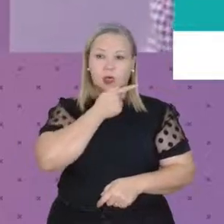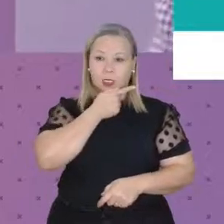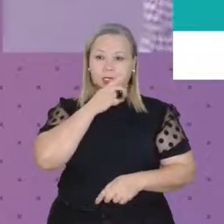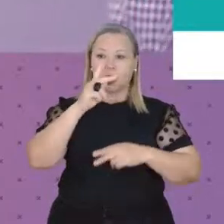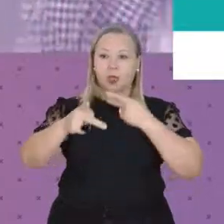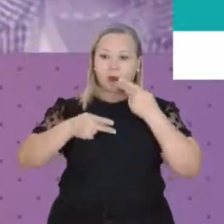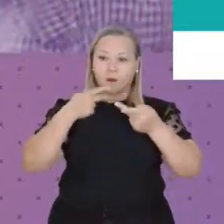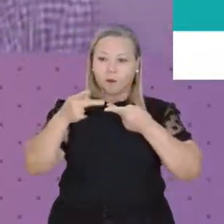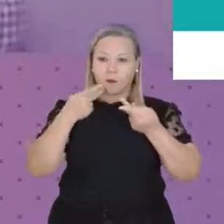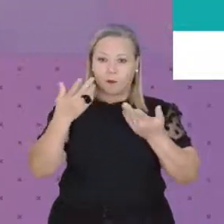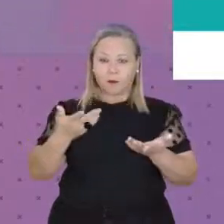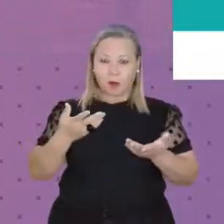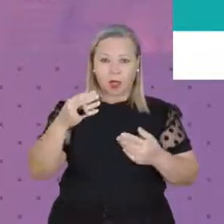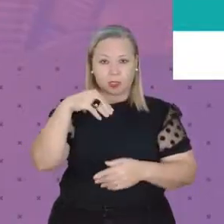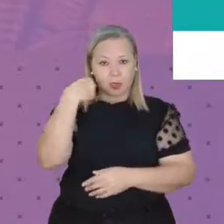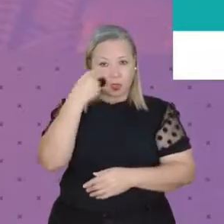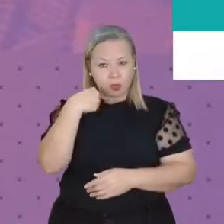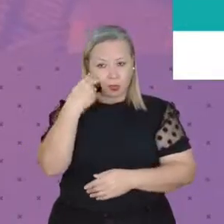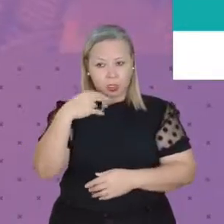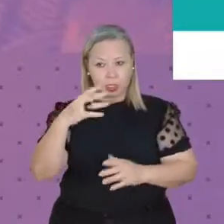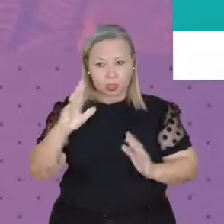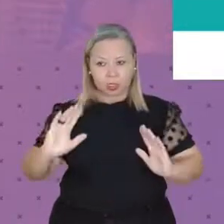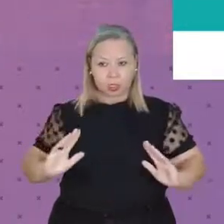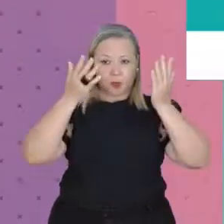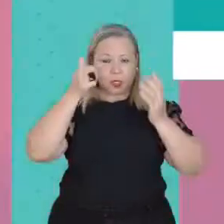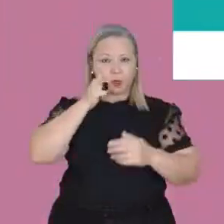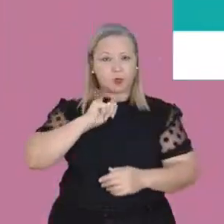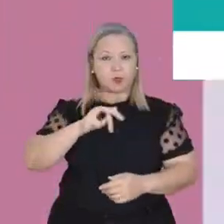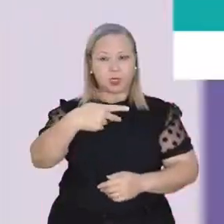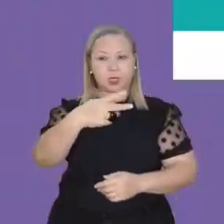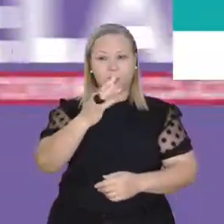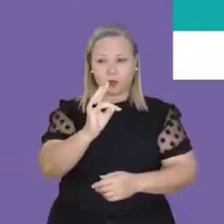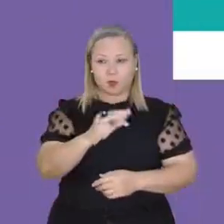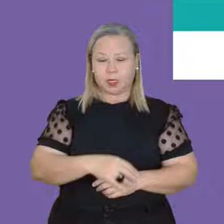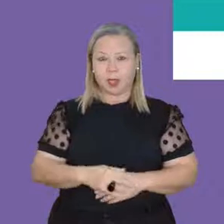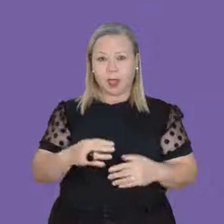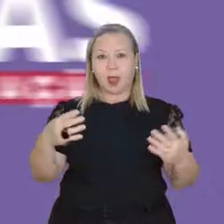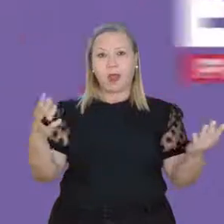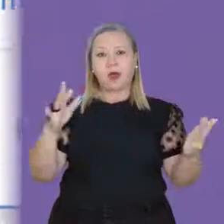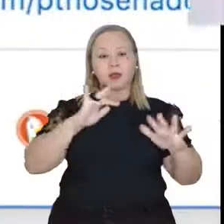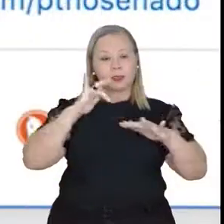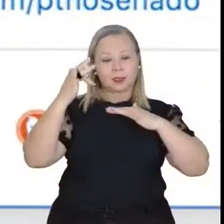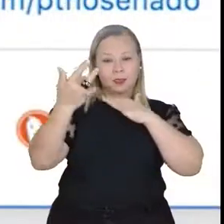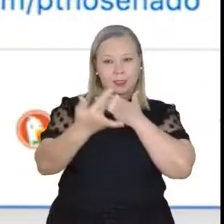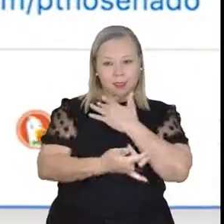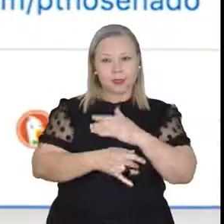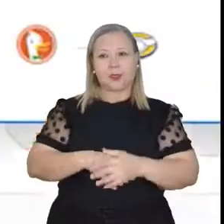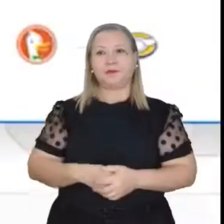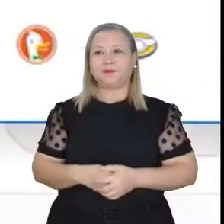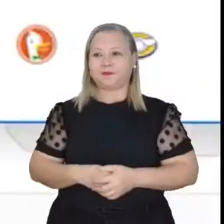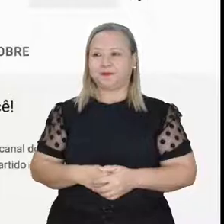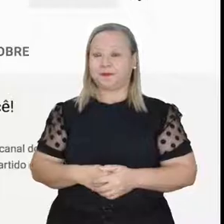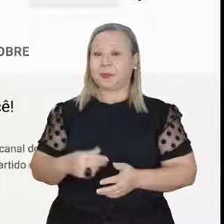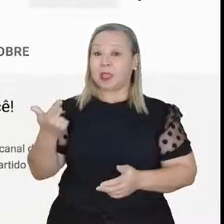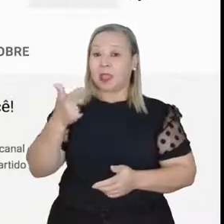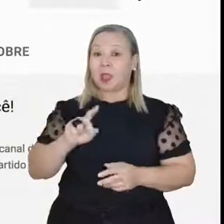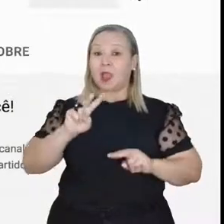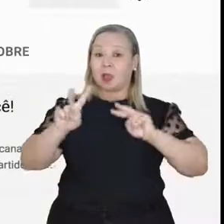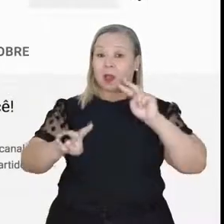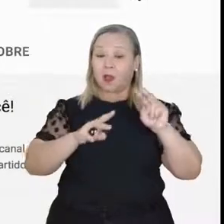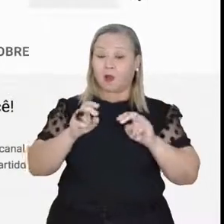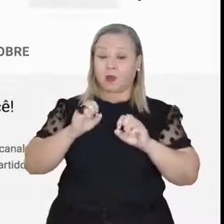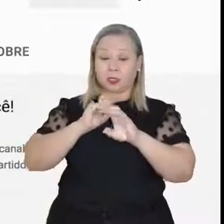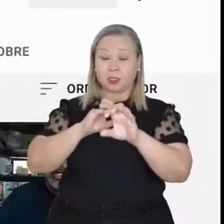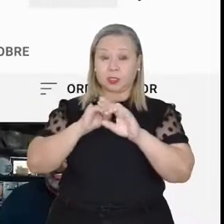com a gente sobre as experiências das campanhas de mulheres petistas nas redes sociais. Reveja esta e outras aulas